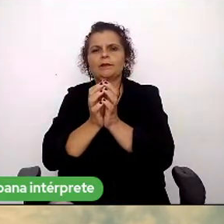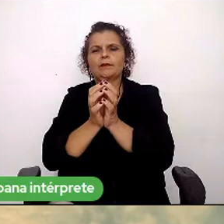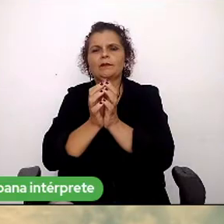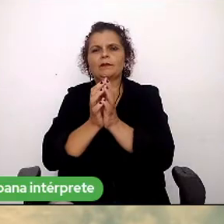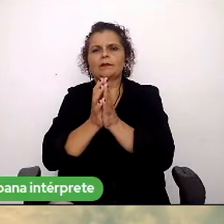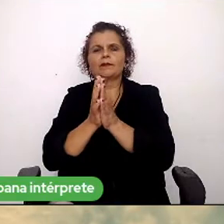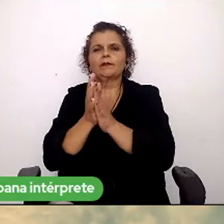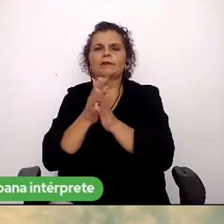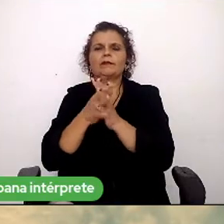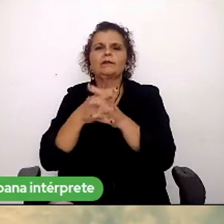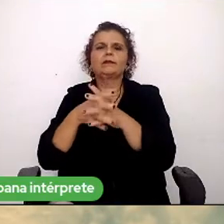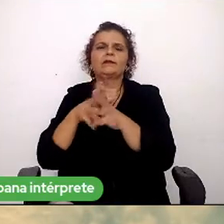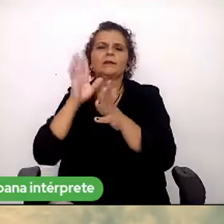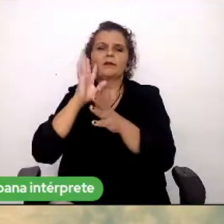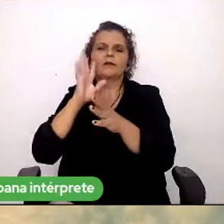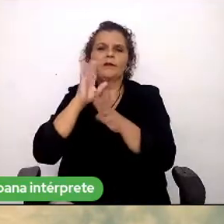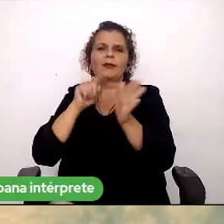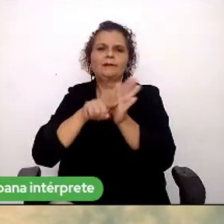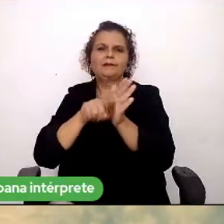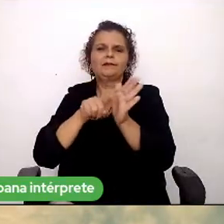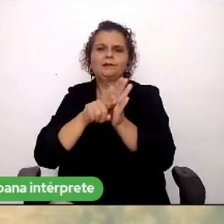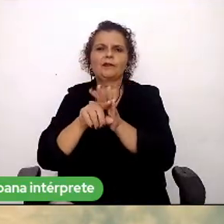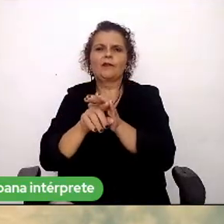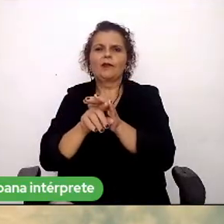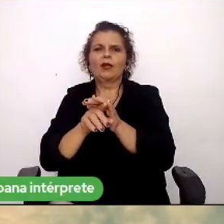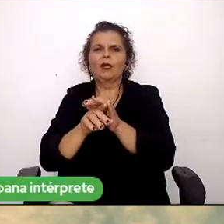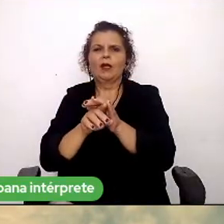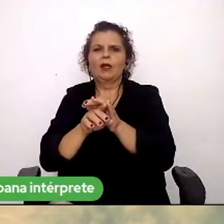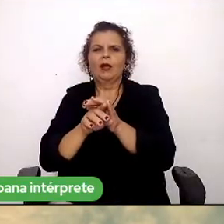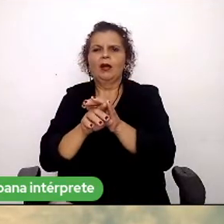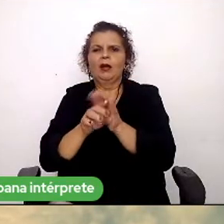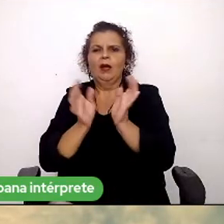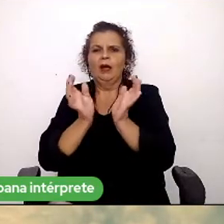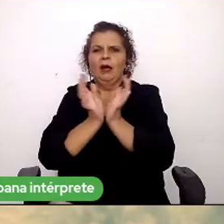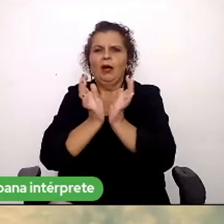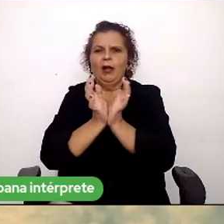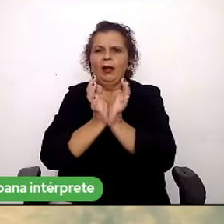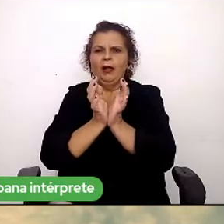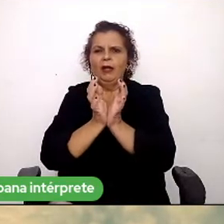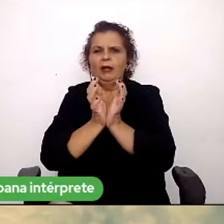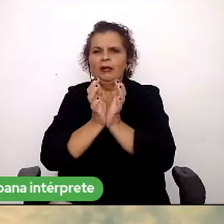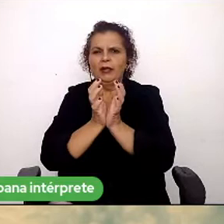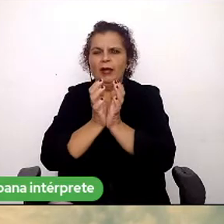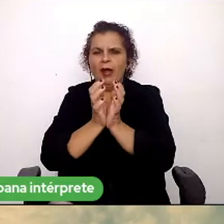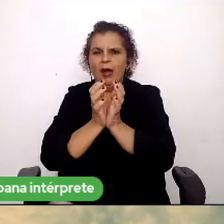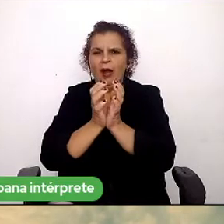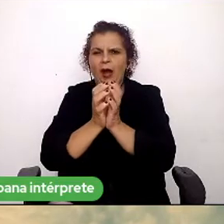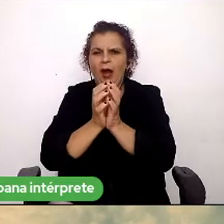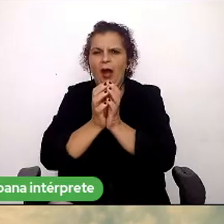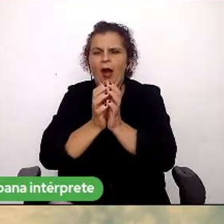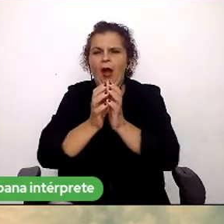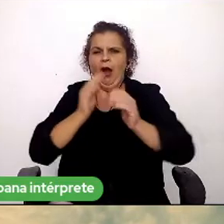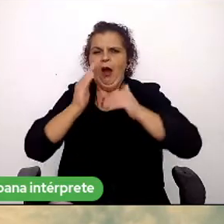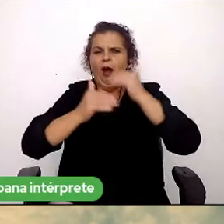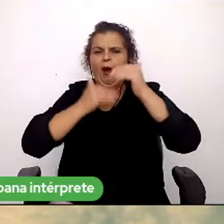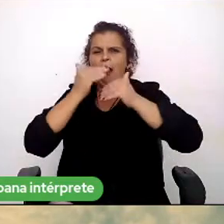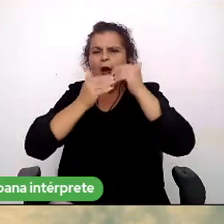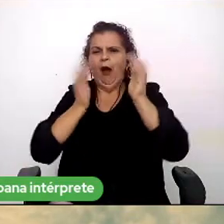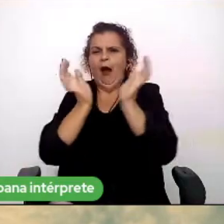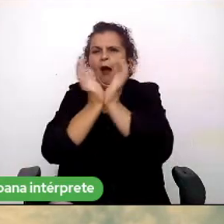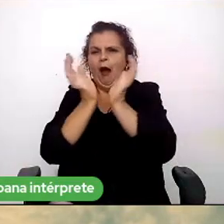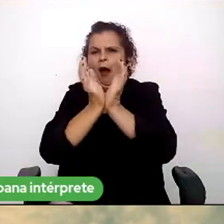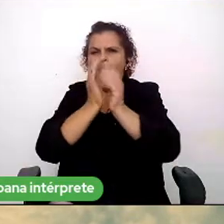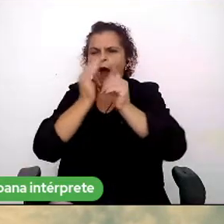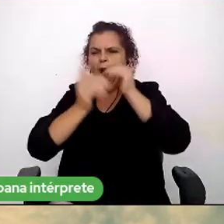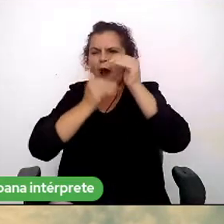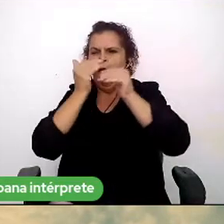Legal perguntar isso. Quando a gente fala de equipe aqui, a gente está falando da equipe de desenvolvimento, né? O